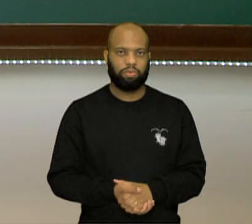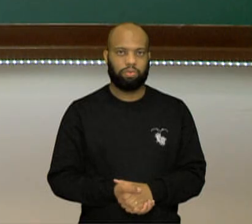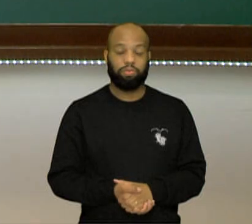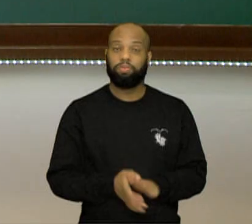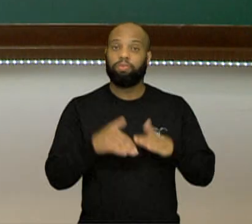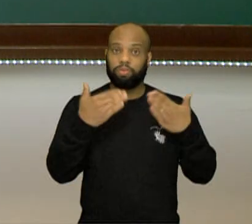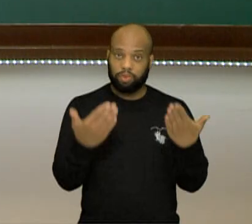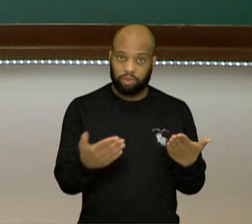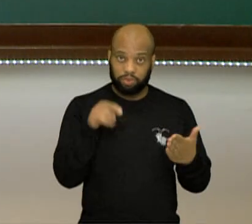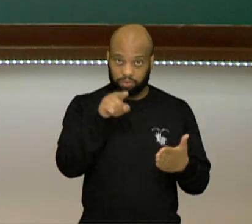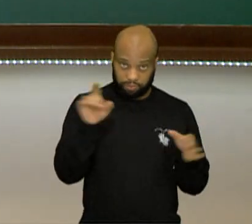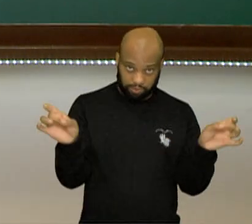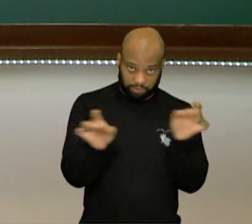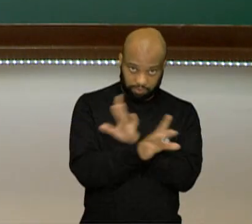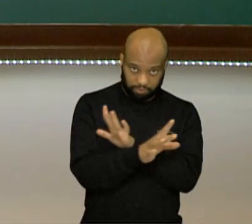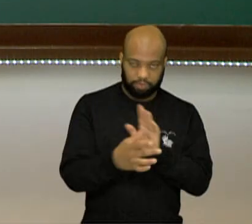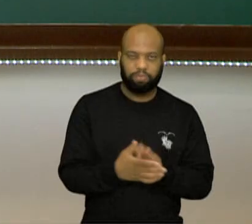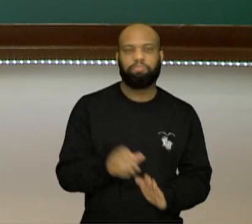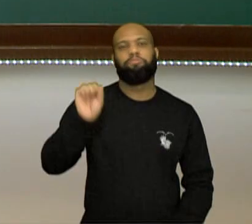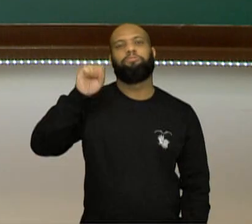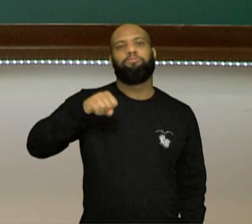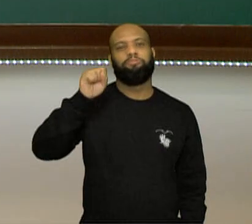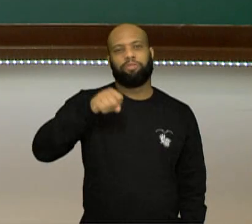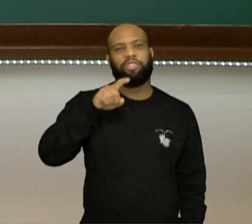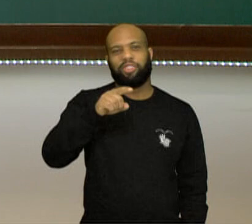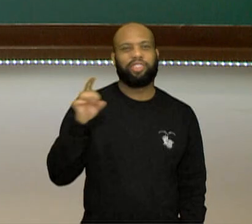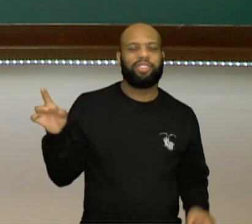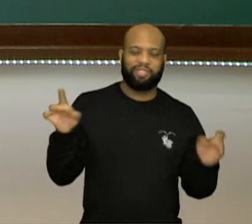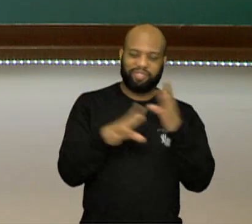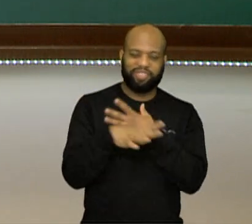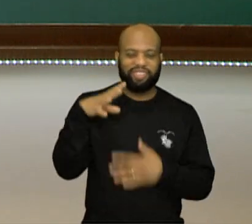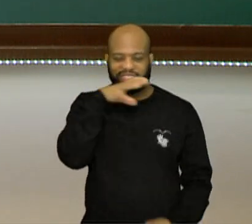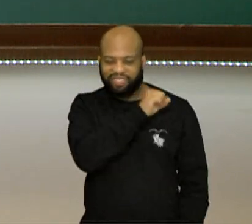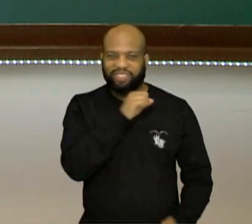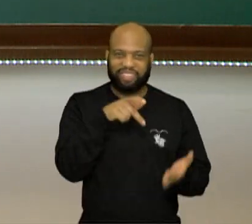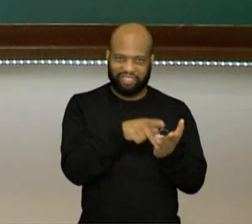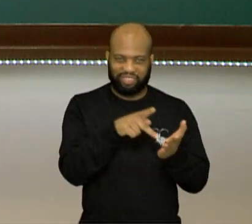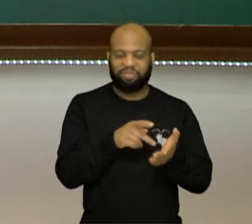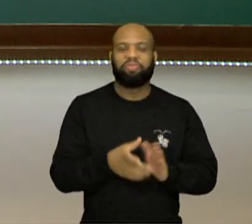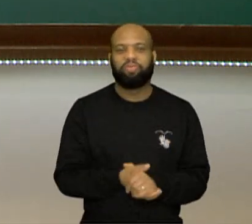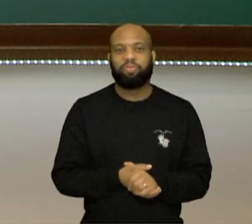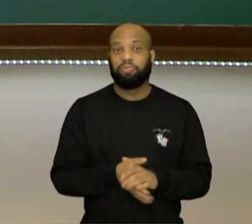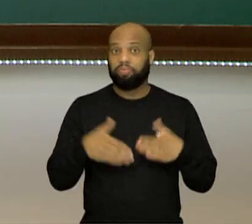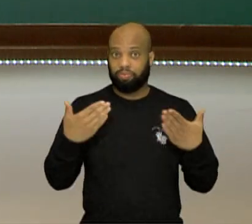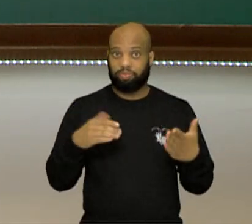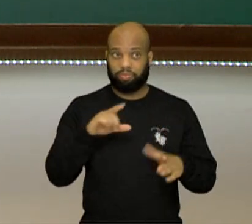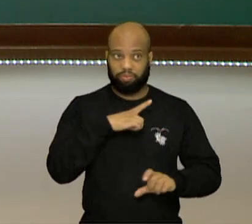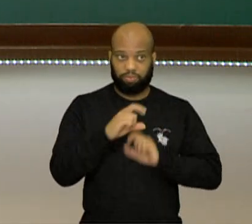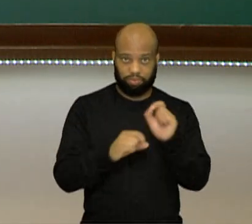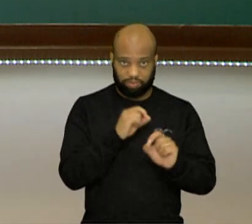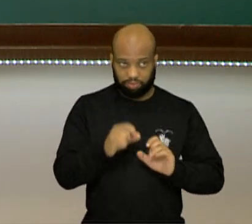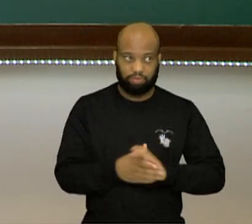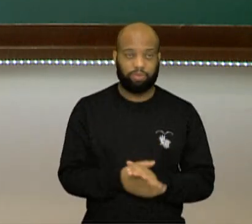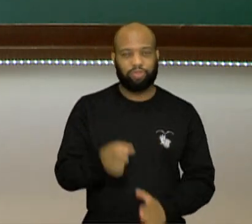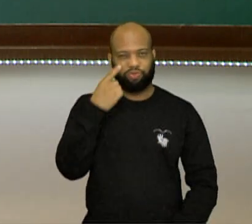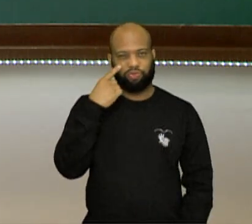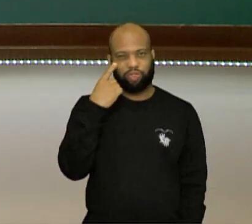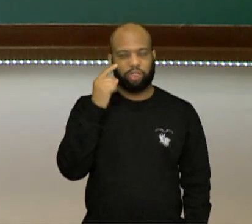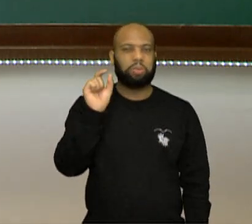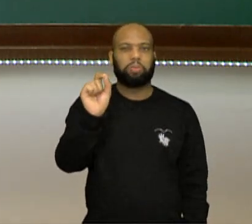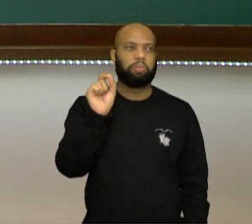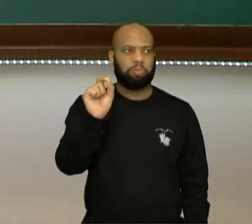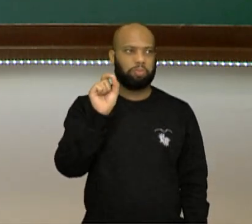E aí, terminaram? Claro que sim, sempre se terminam rápido, né? Vejam, acompanhem aqui o que eu estou